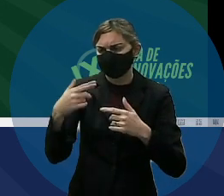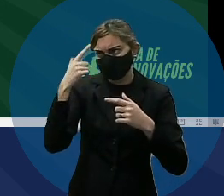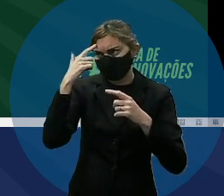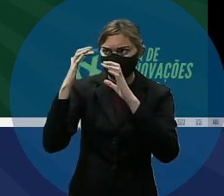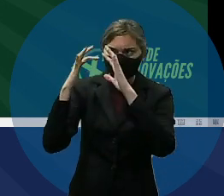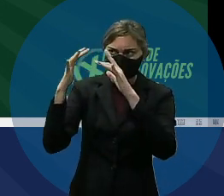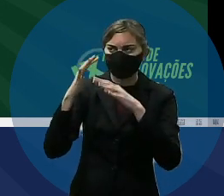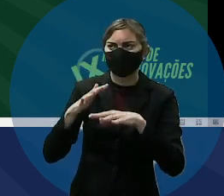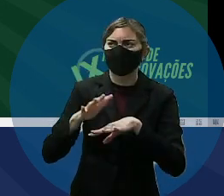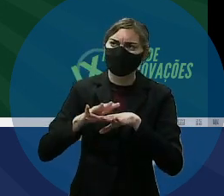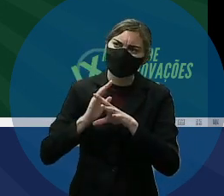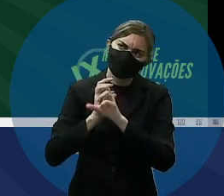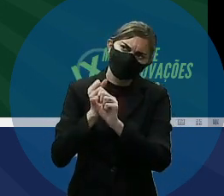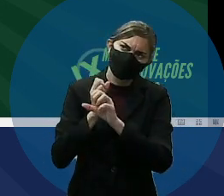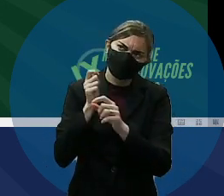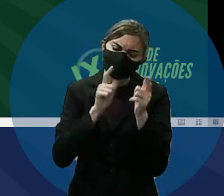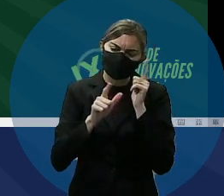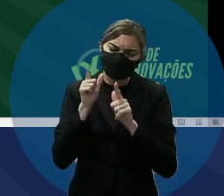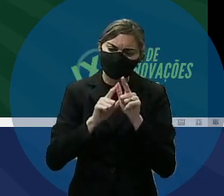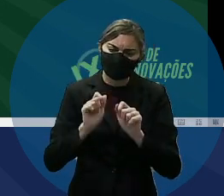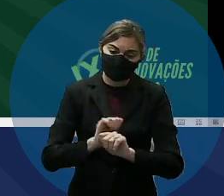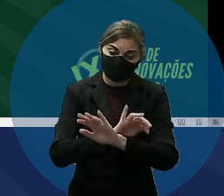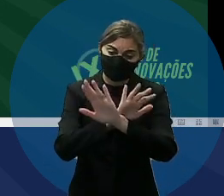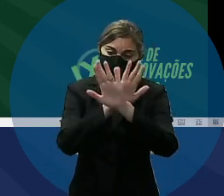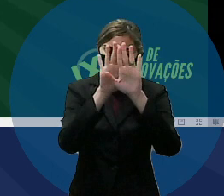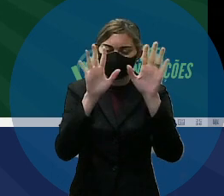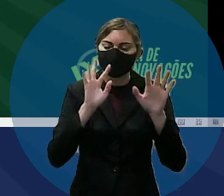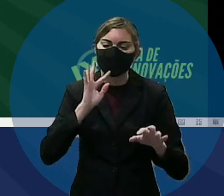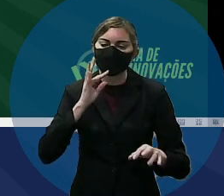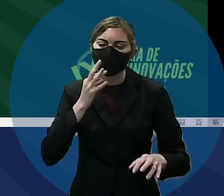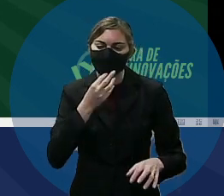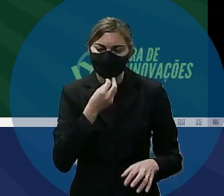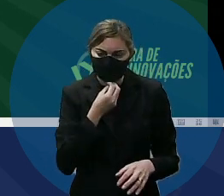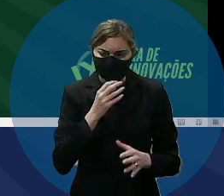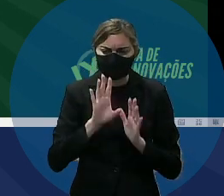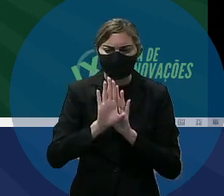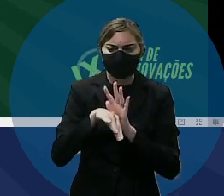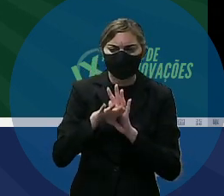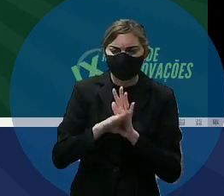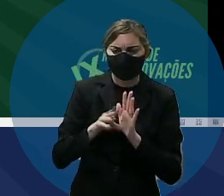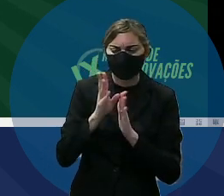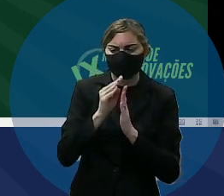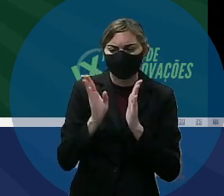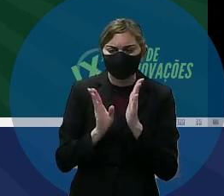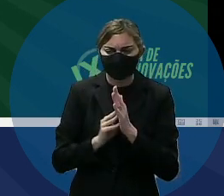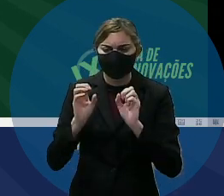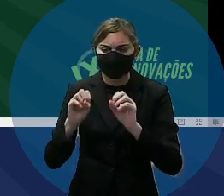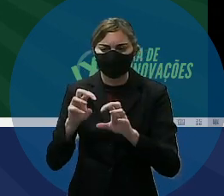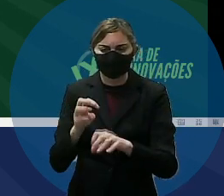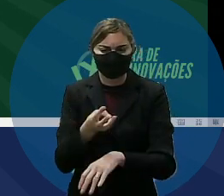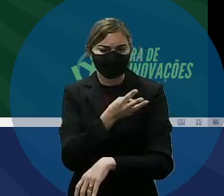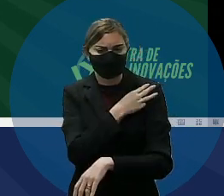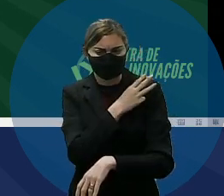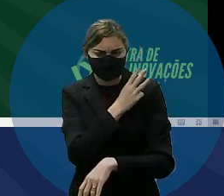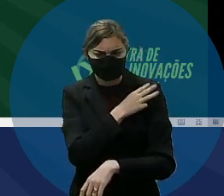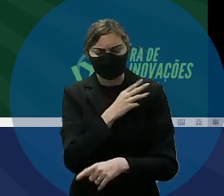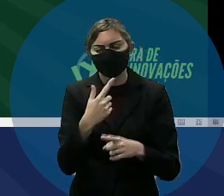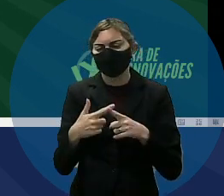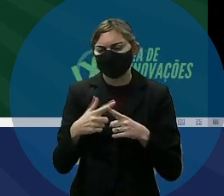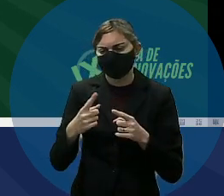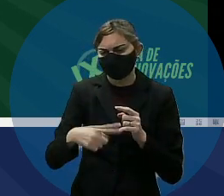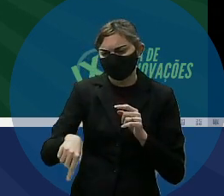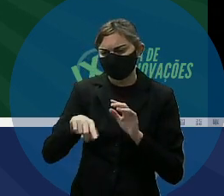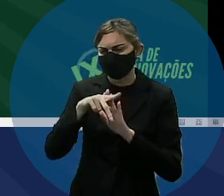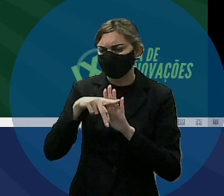de resultados, ampliar os seus conhecimentos com os conteúdos do ensino médio, porque no nosso